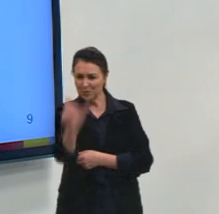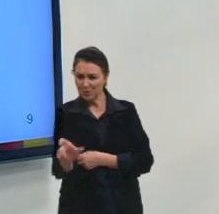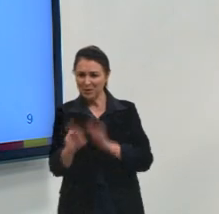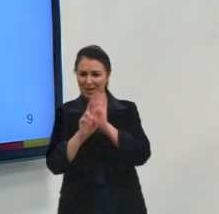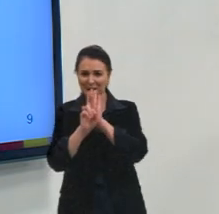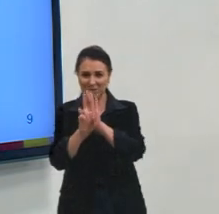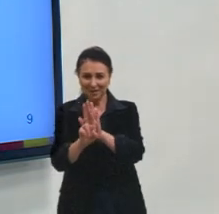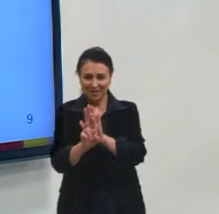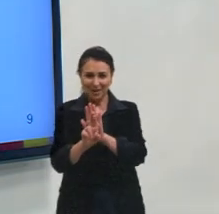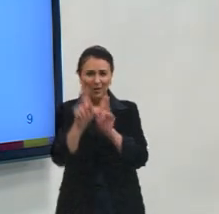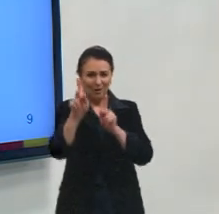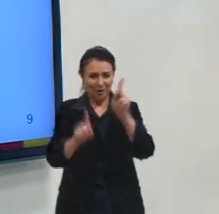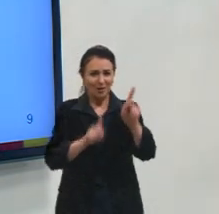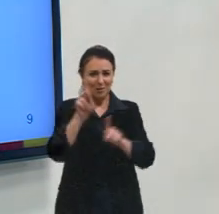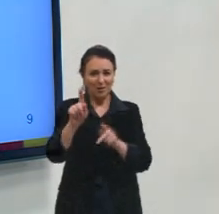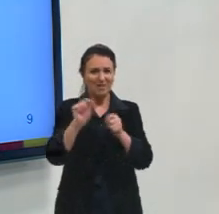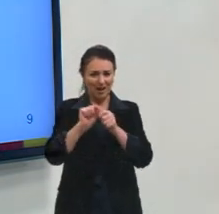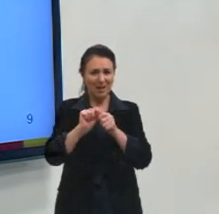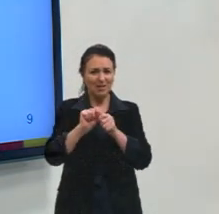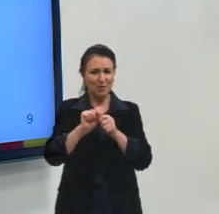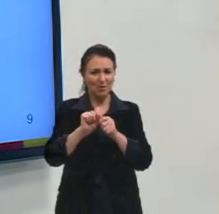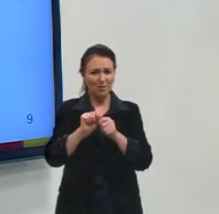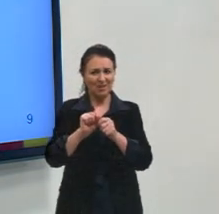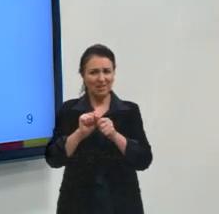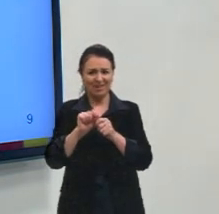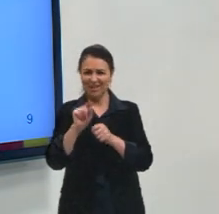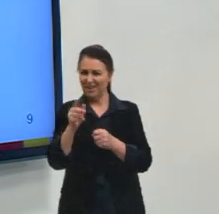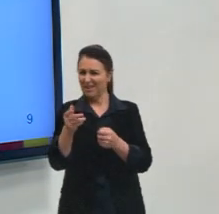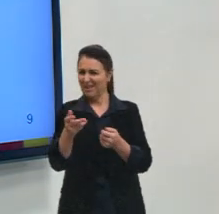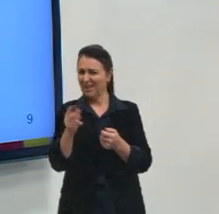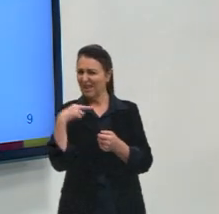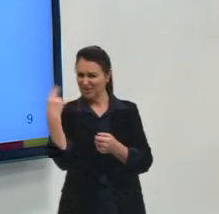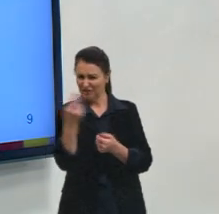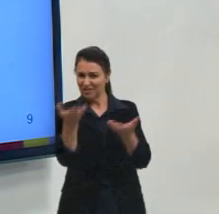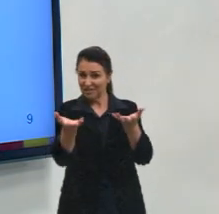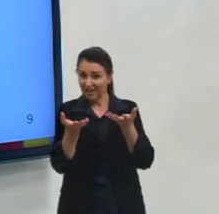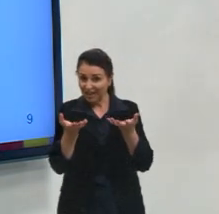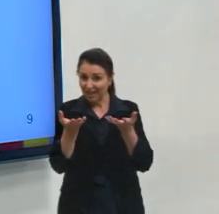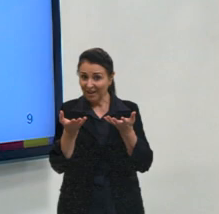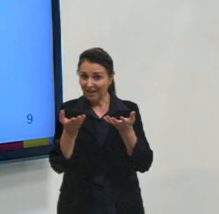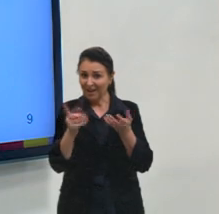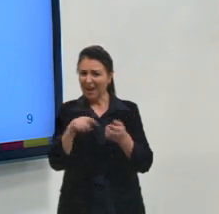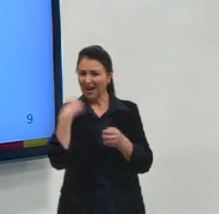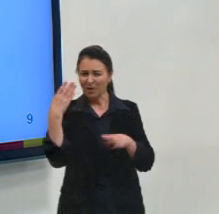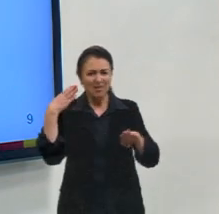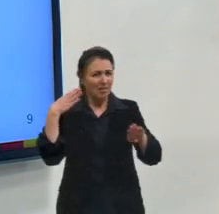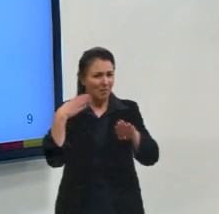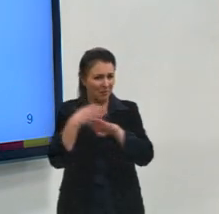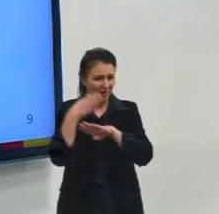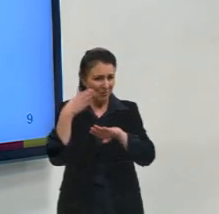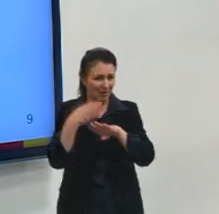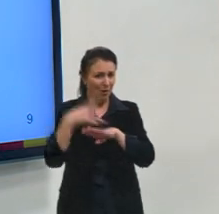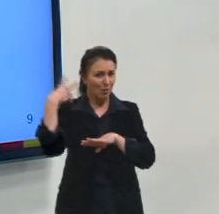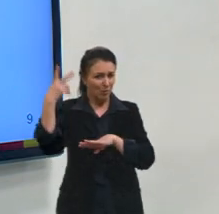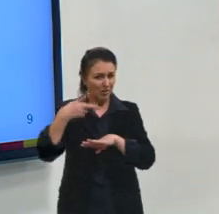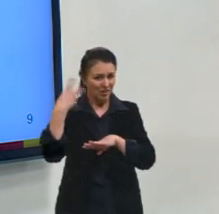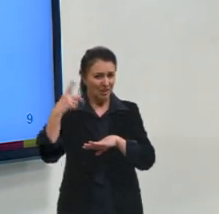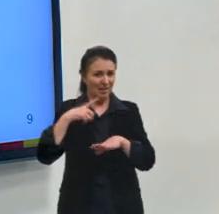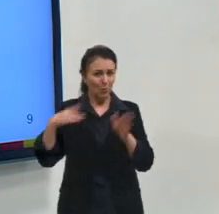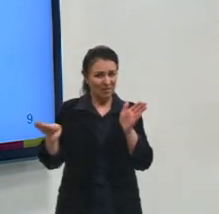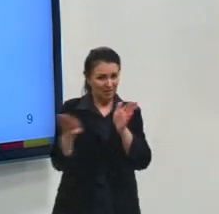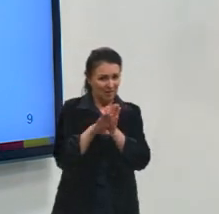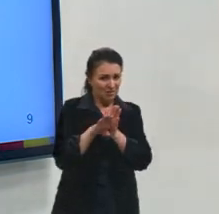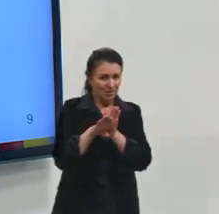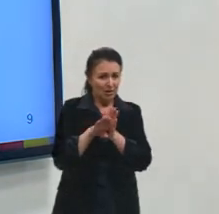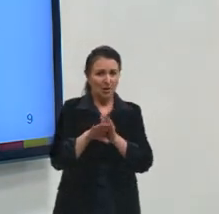se manifestar um poder da população e será que a nossa participação política ela se limita o voto na nossa democracia representativa